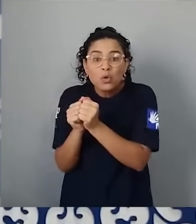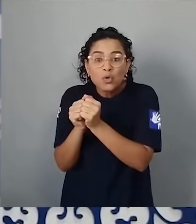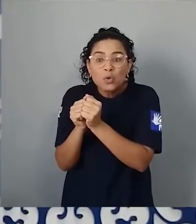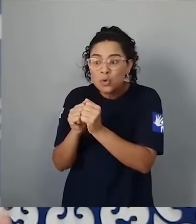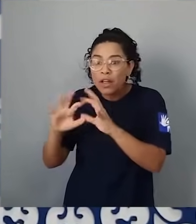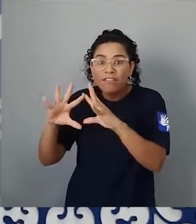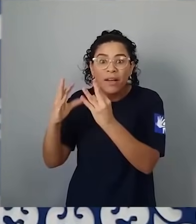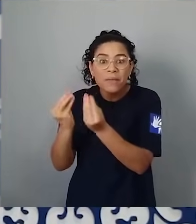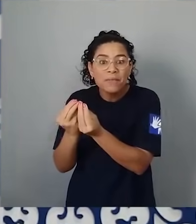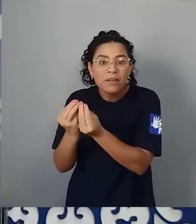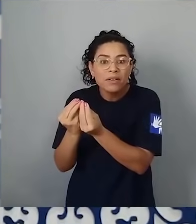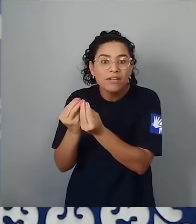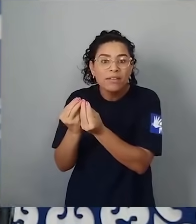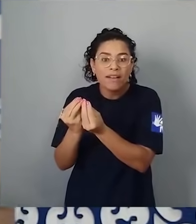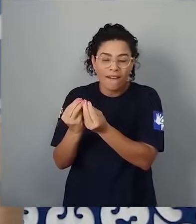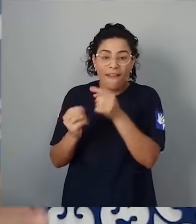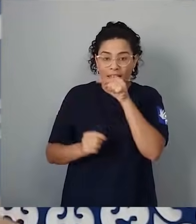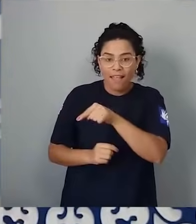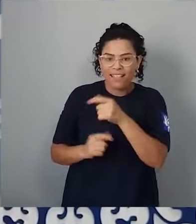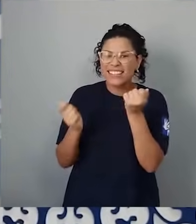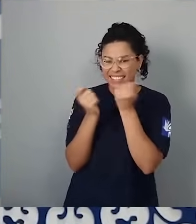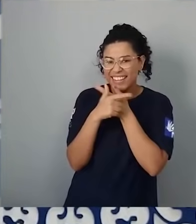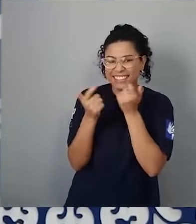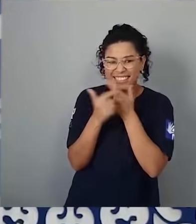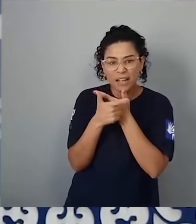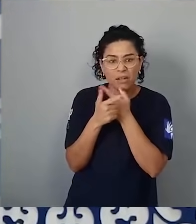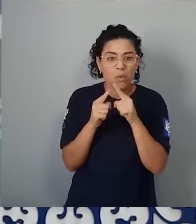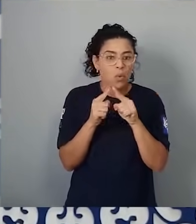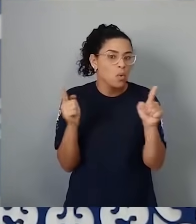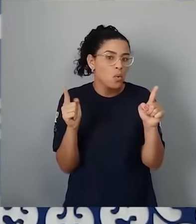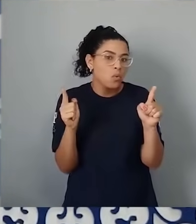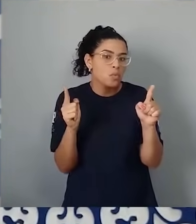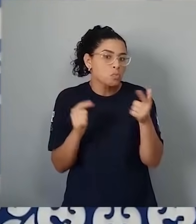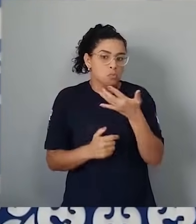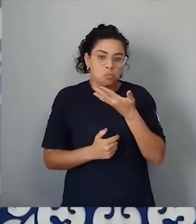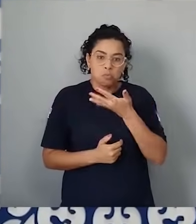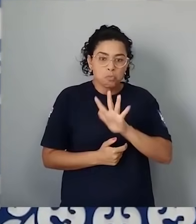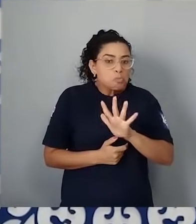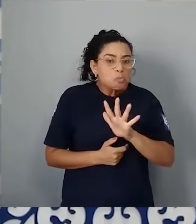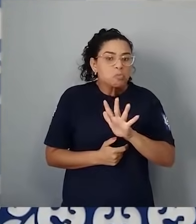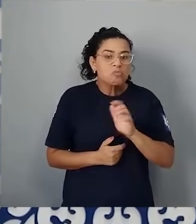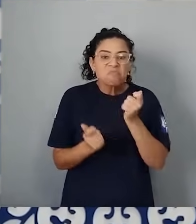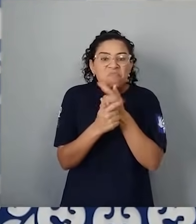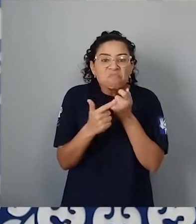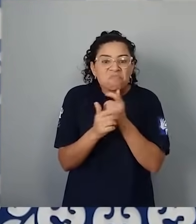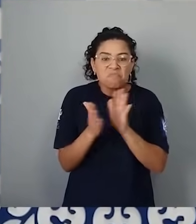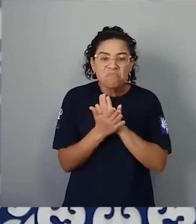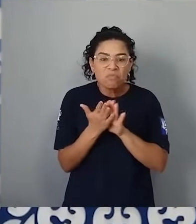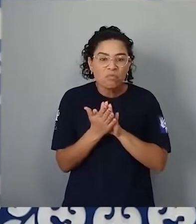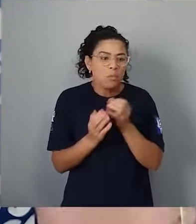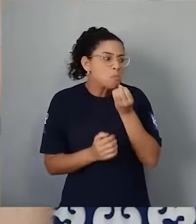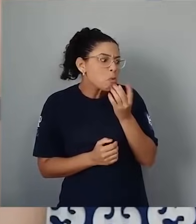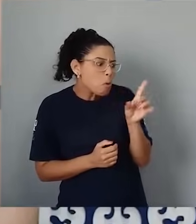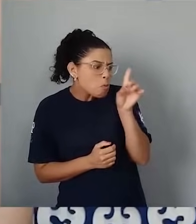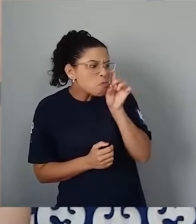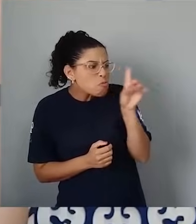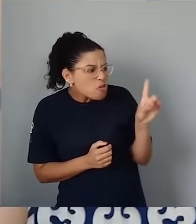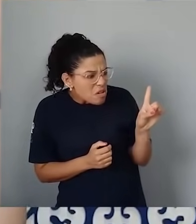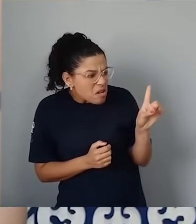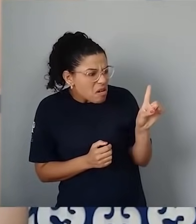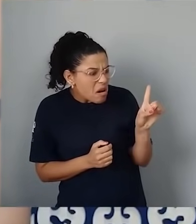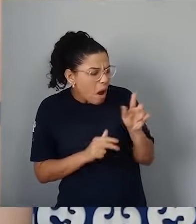inteirinha. Ele é um senhor muito engraçado e não gosta de gracinha. Bom dia, camaleão, mas